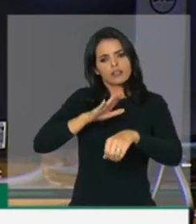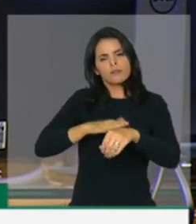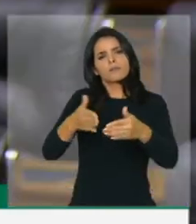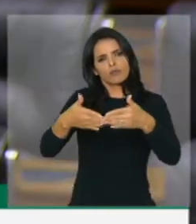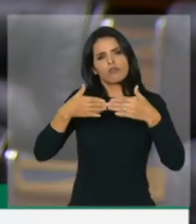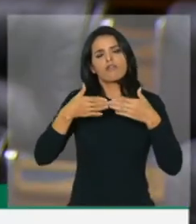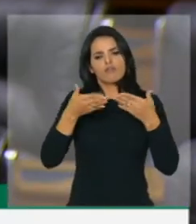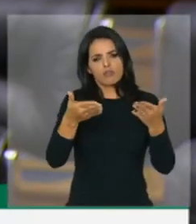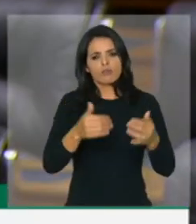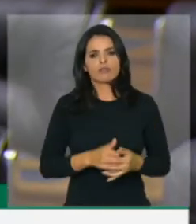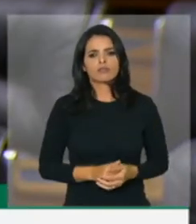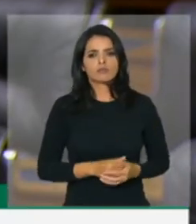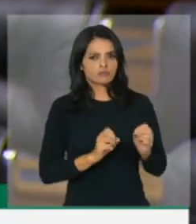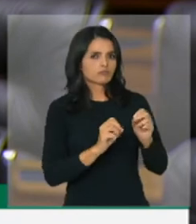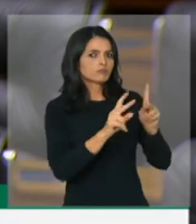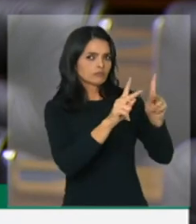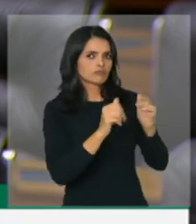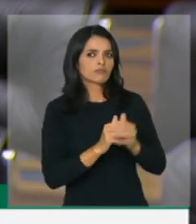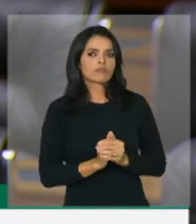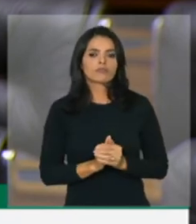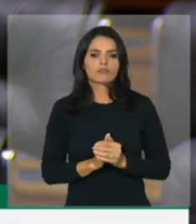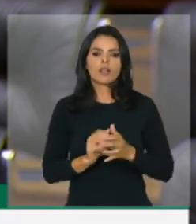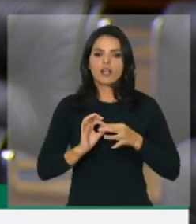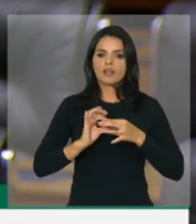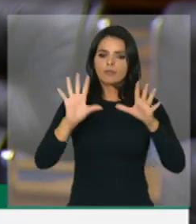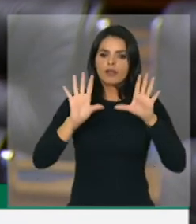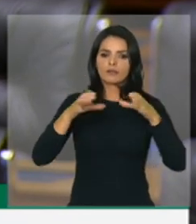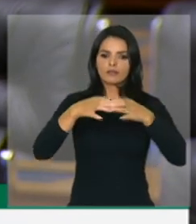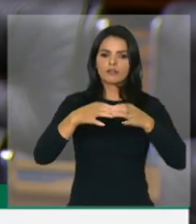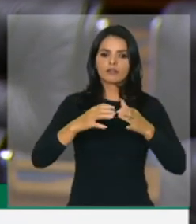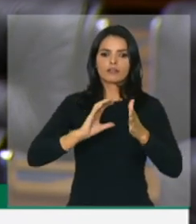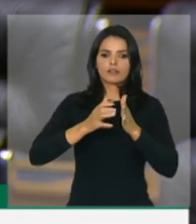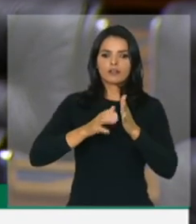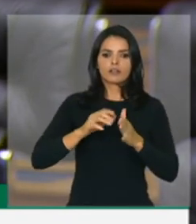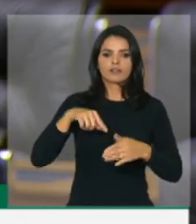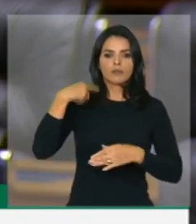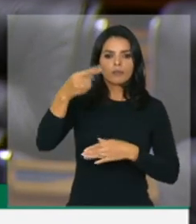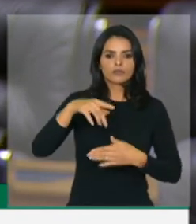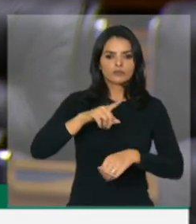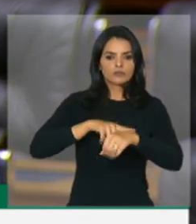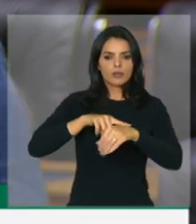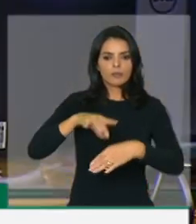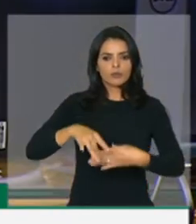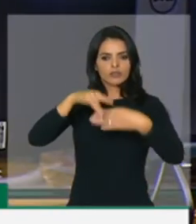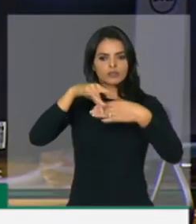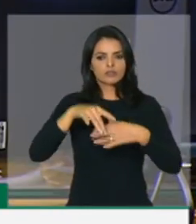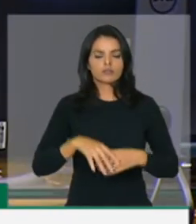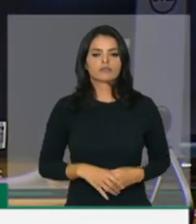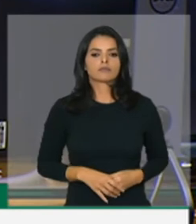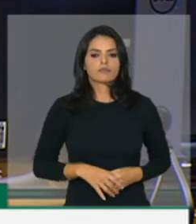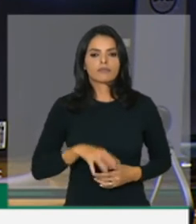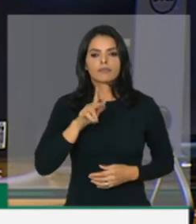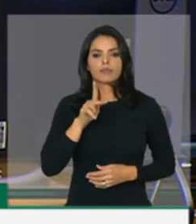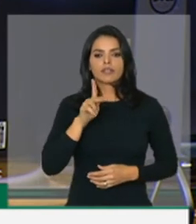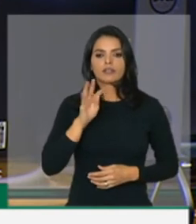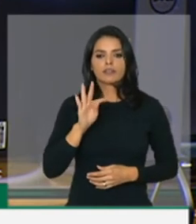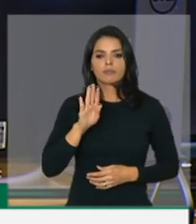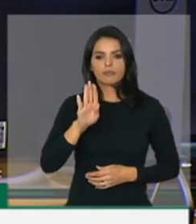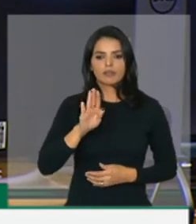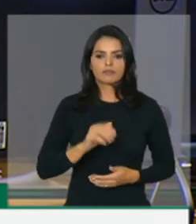foi. Sim, senhor. Então, deixa... Por favor, nós libera a bancada. Usa o tempo de líder posteriormente. Presidente. Muito obrigado, deputado. Como orienta o PTB?